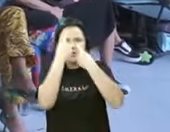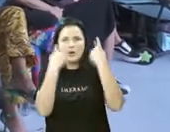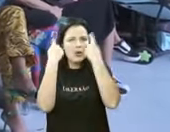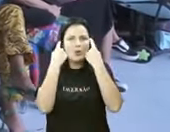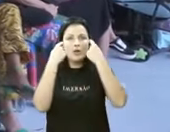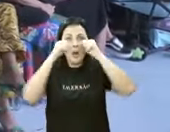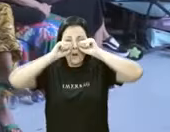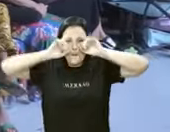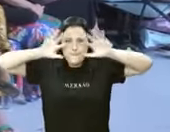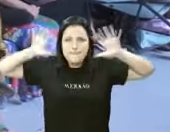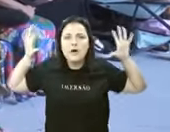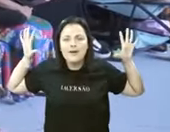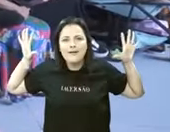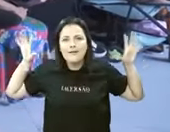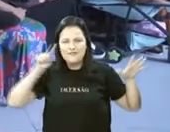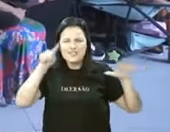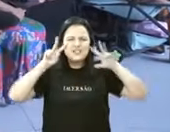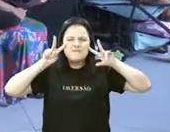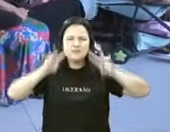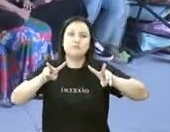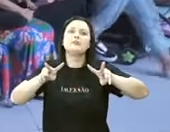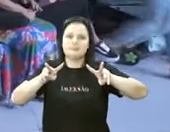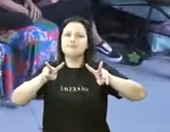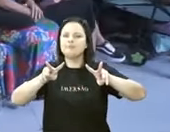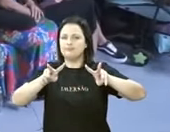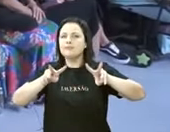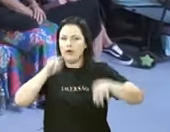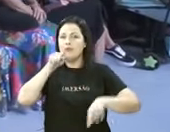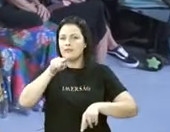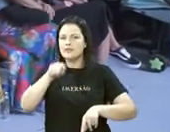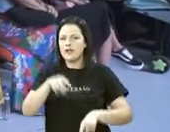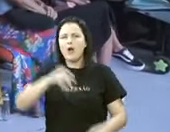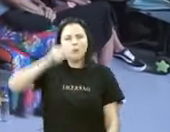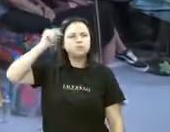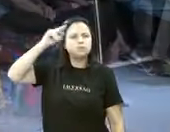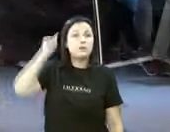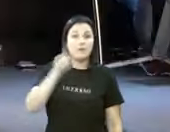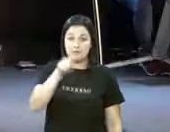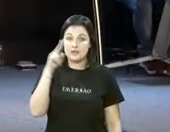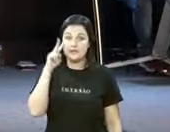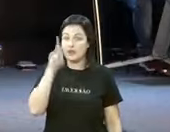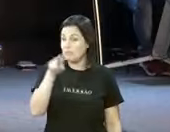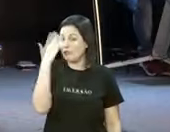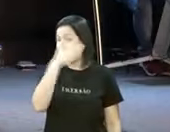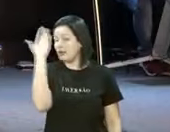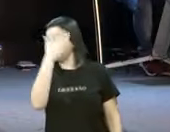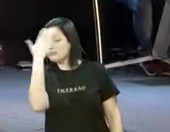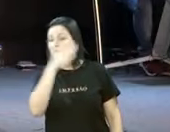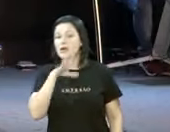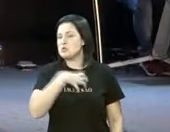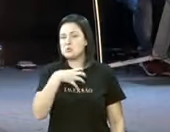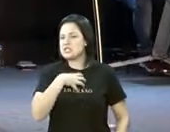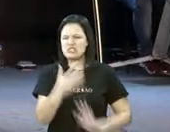visão vai ser aberta mais uma vez. Tem muito tempo que você não vê nada, né? Tem muito tempo que você não ouve nada, tem muito tempo que você não